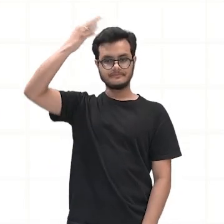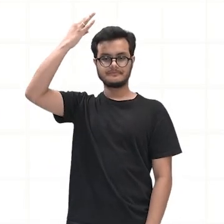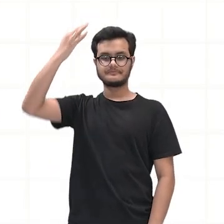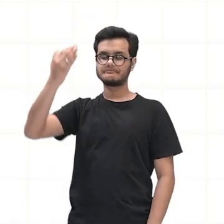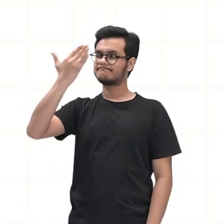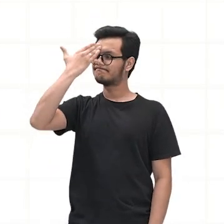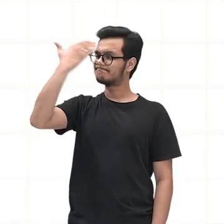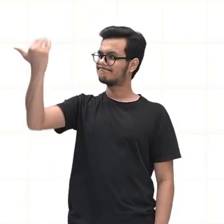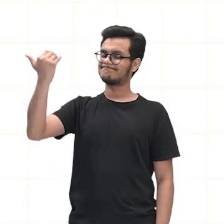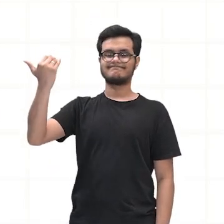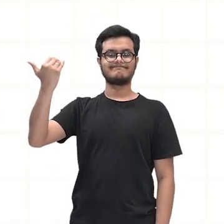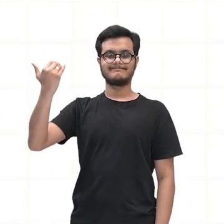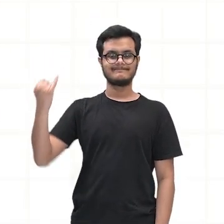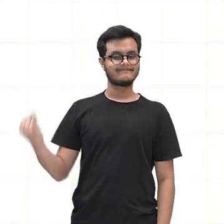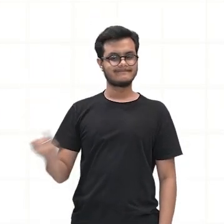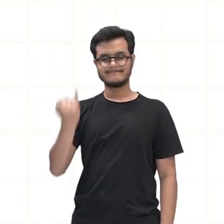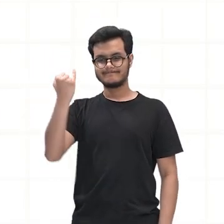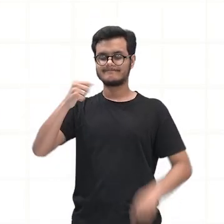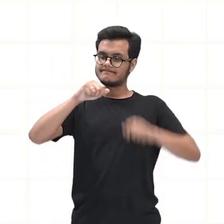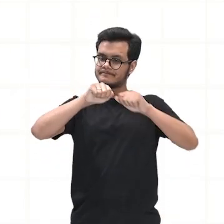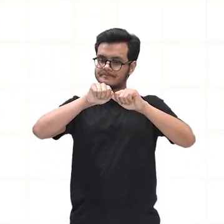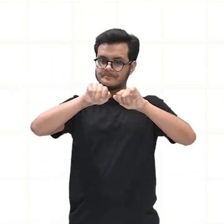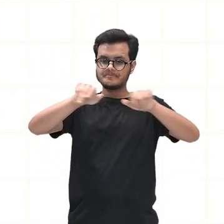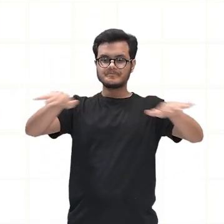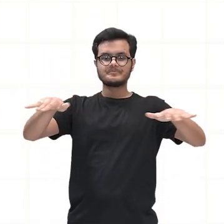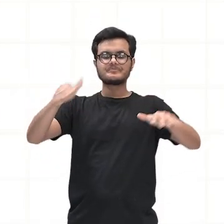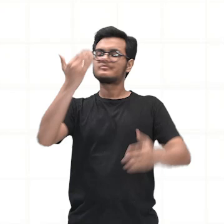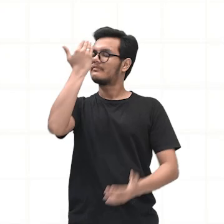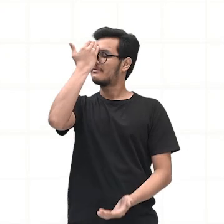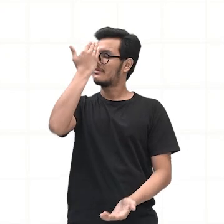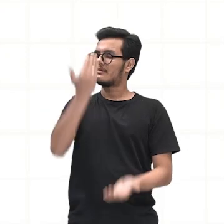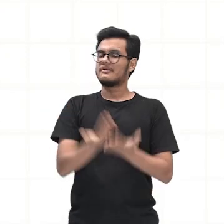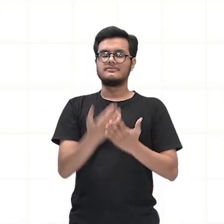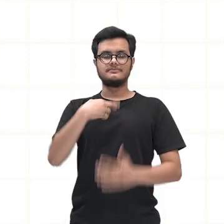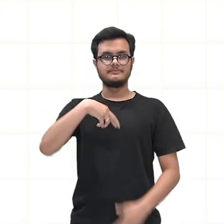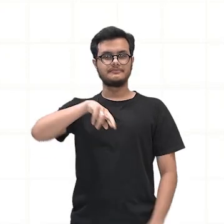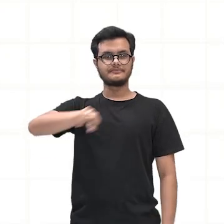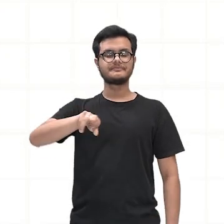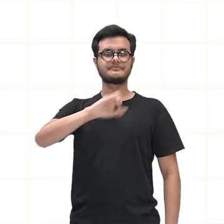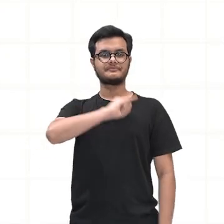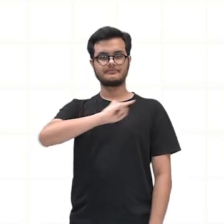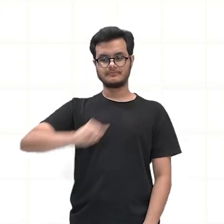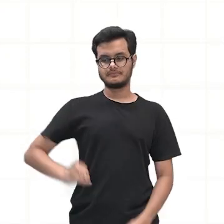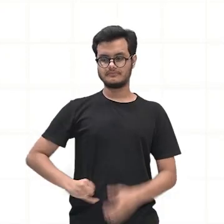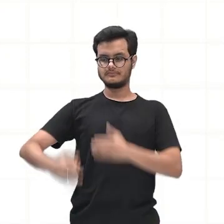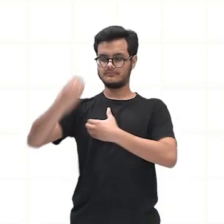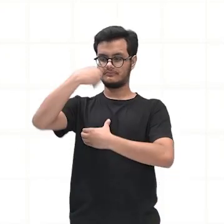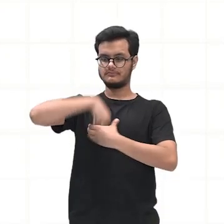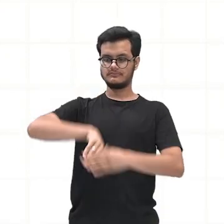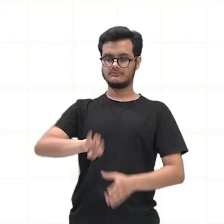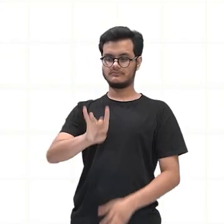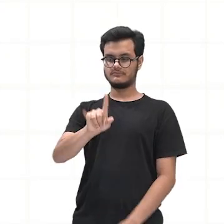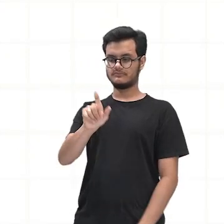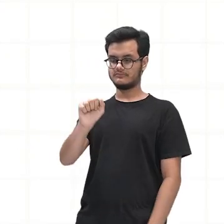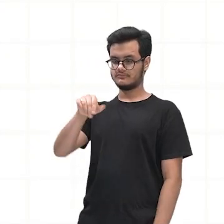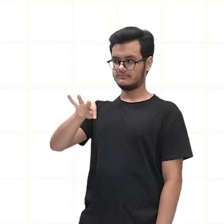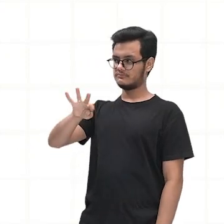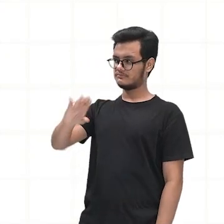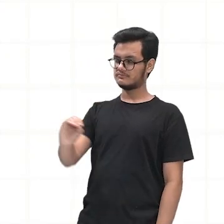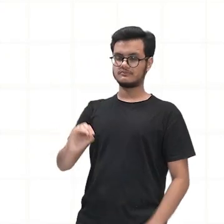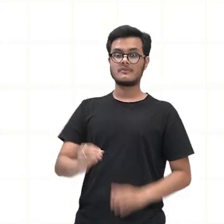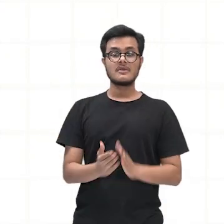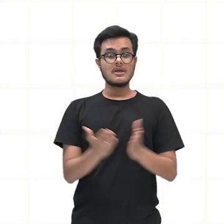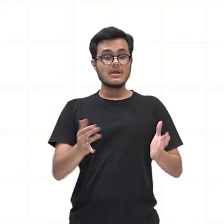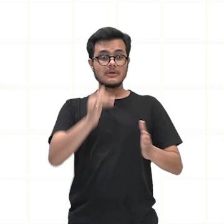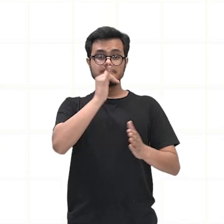muito populares e incentivavam a devoção religiosa dentro do Império Bizantino, tá? Nós vamos ver que